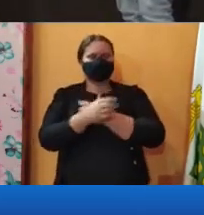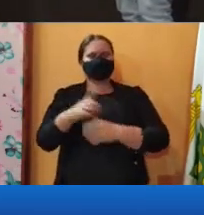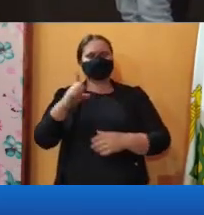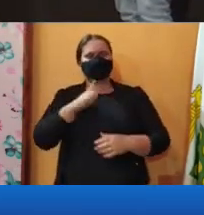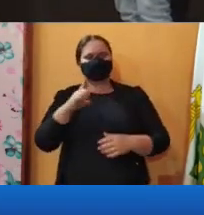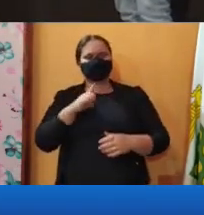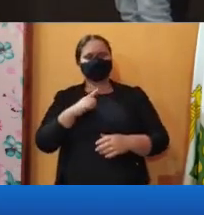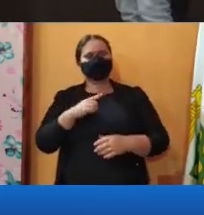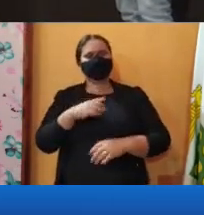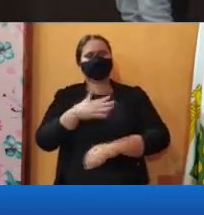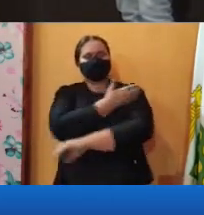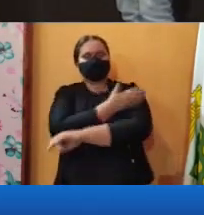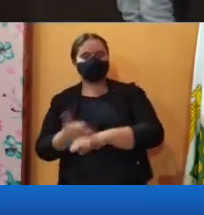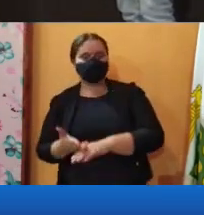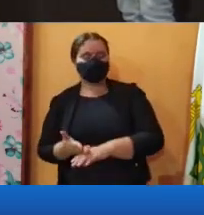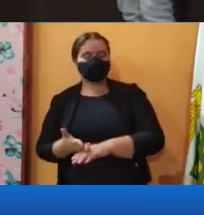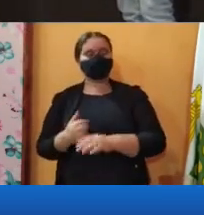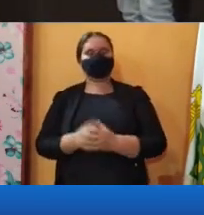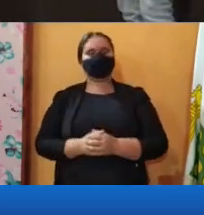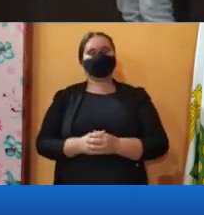tradição, diria,